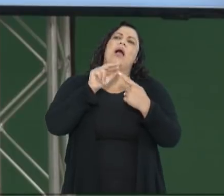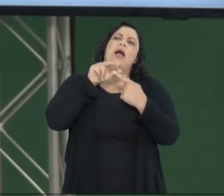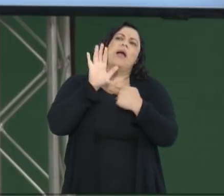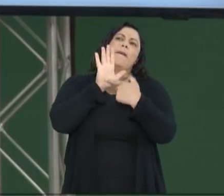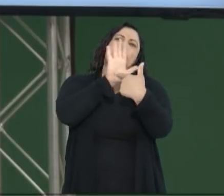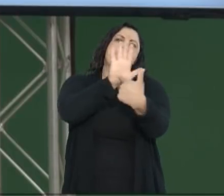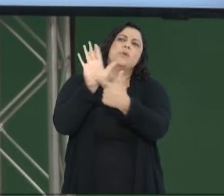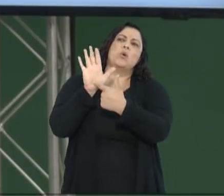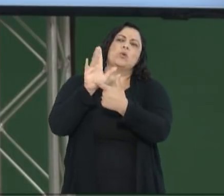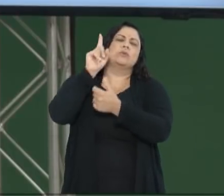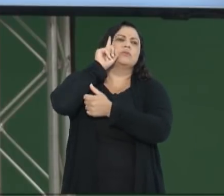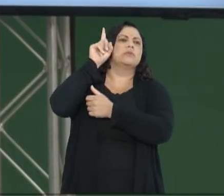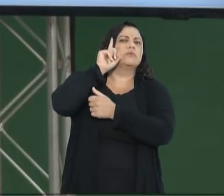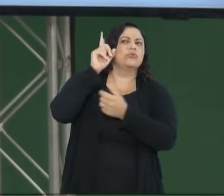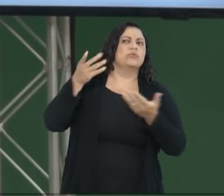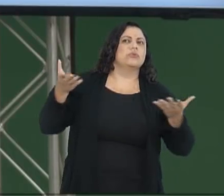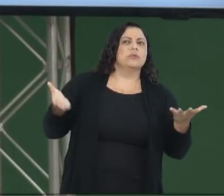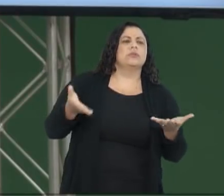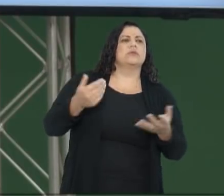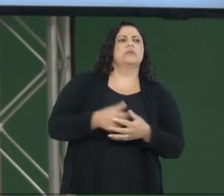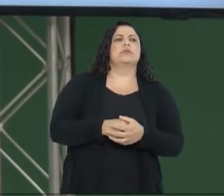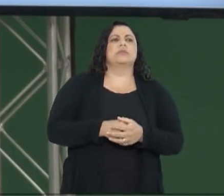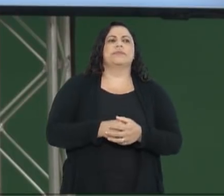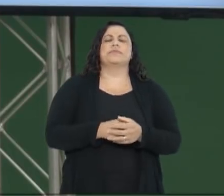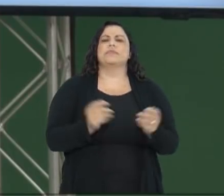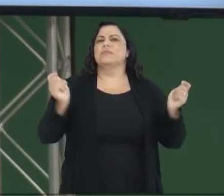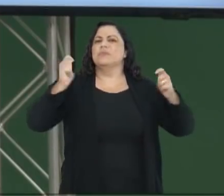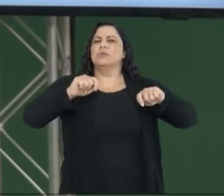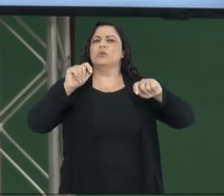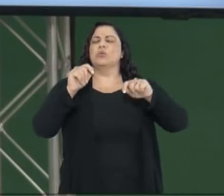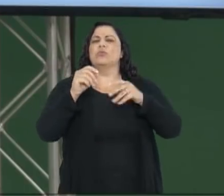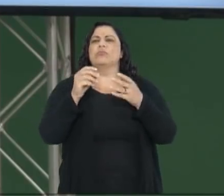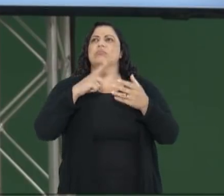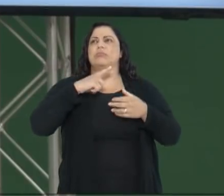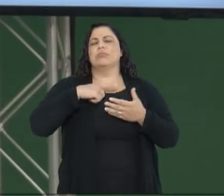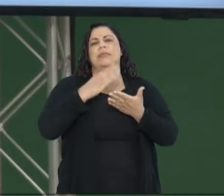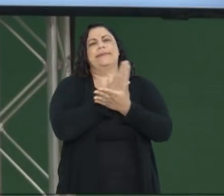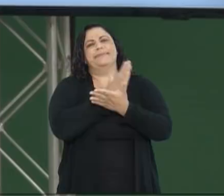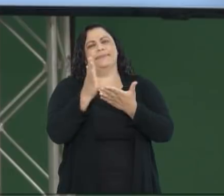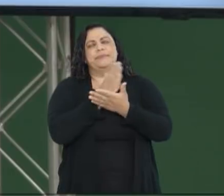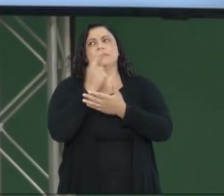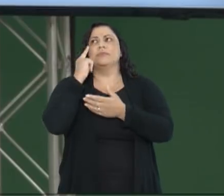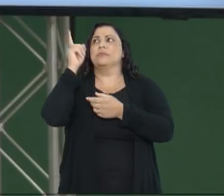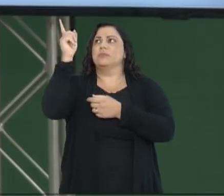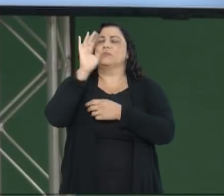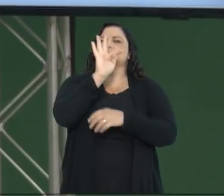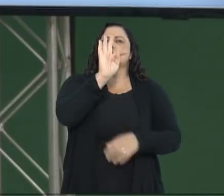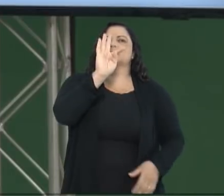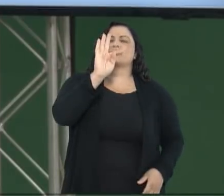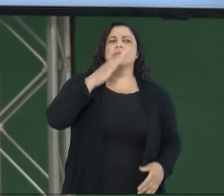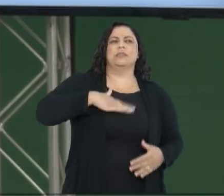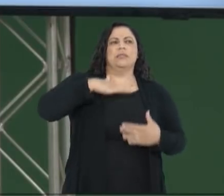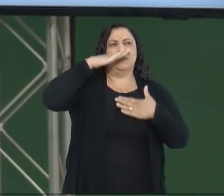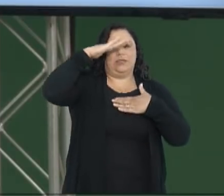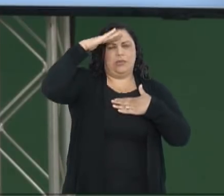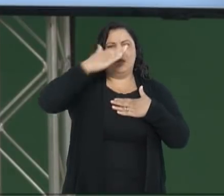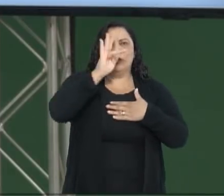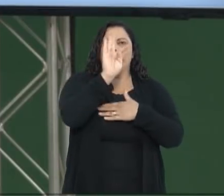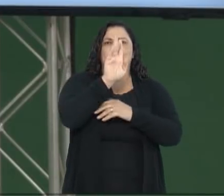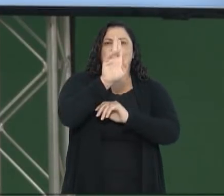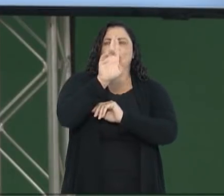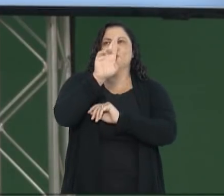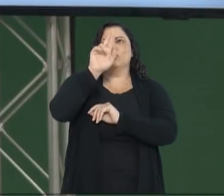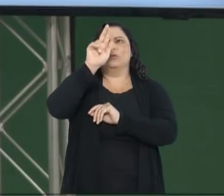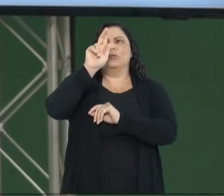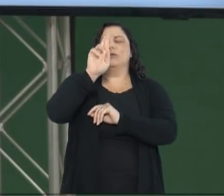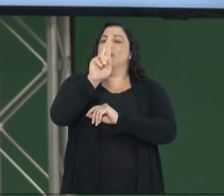né? E aí a gente colocou alguns lá para vocês, como na Turquia, lembram lá? Sentar de pernas